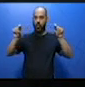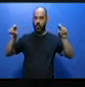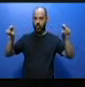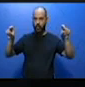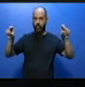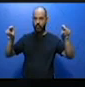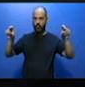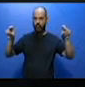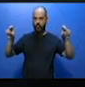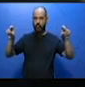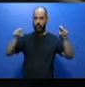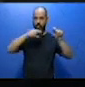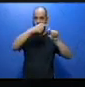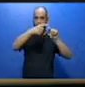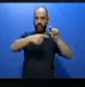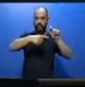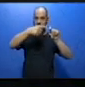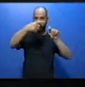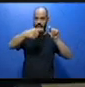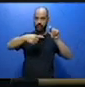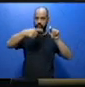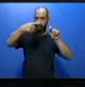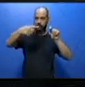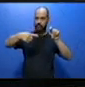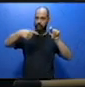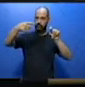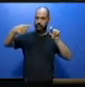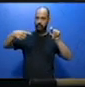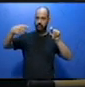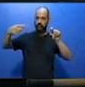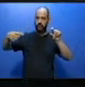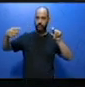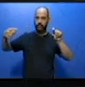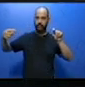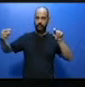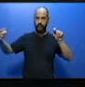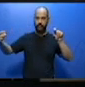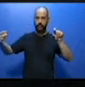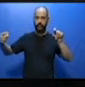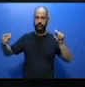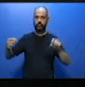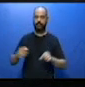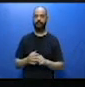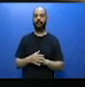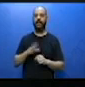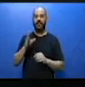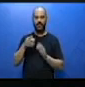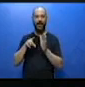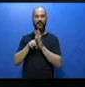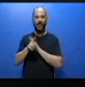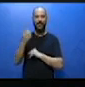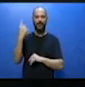cilíndrico, dividido em anéis ou segmentos. Tudo que nós observamos nas perguntas.